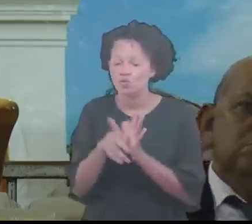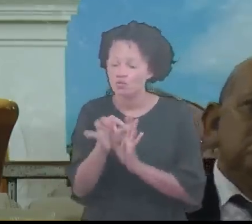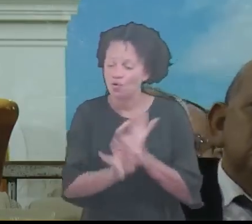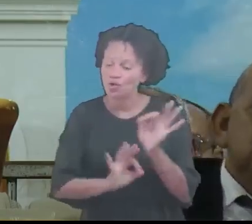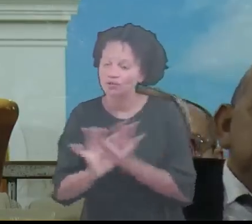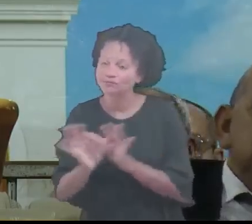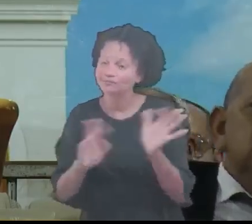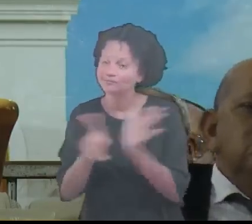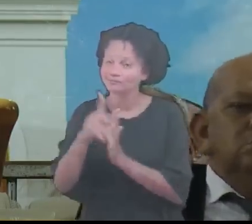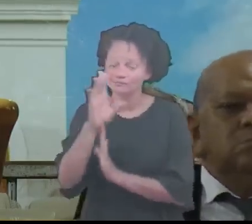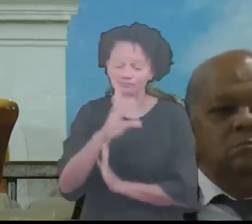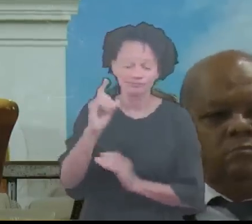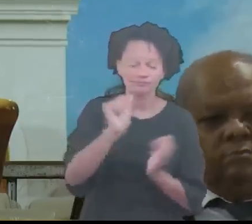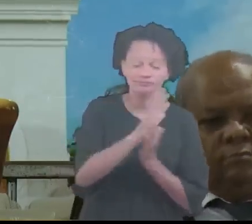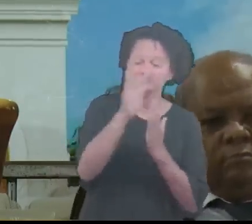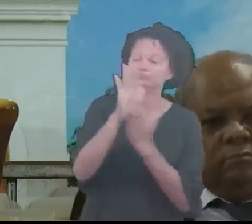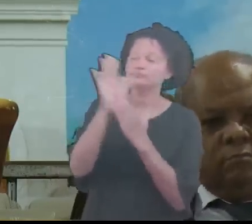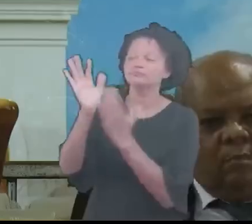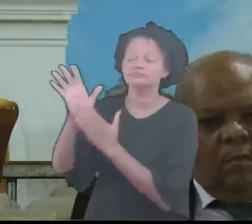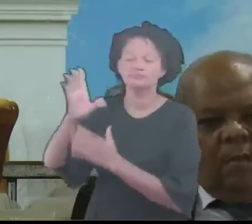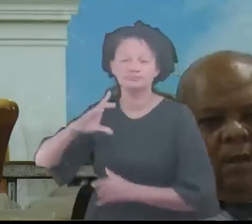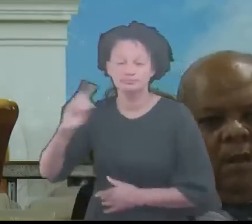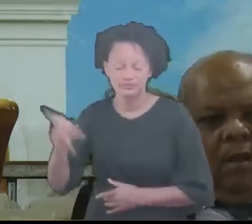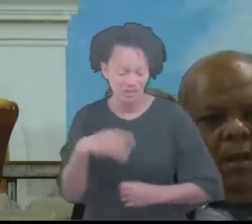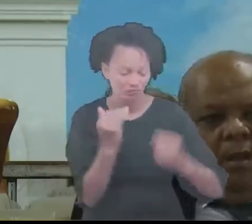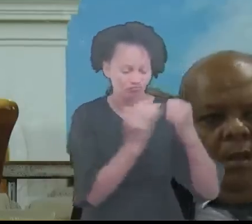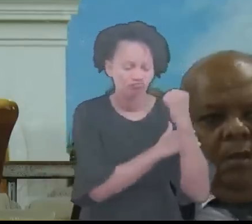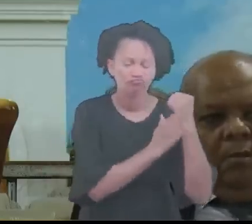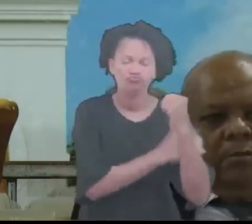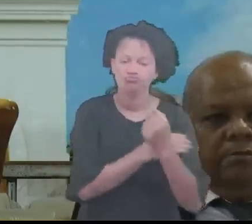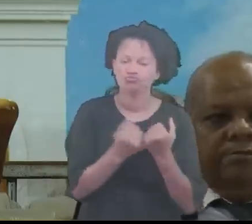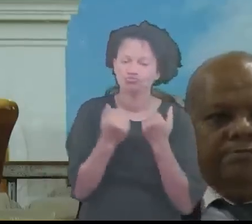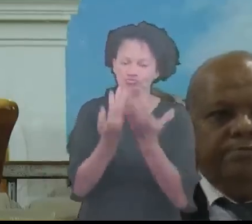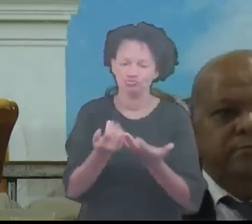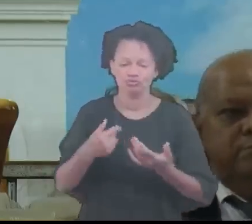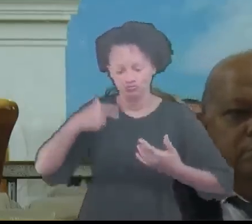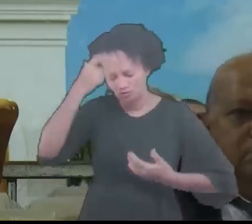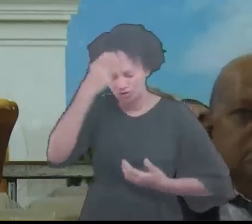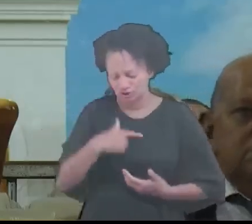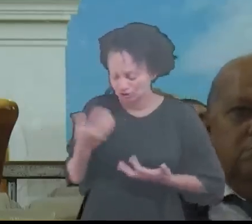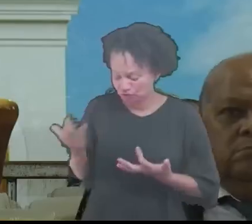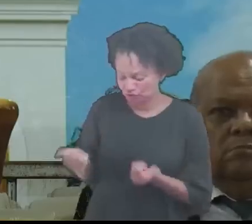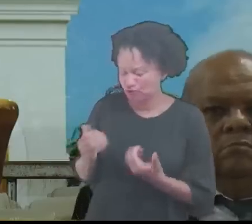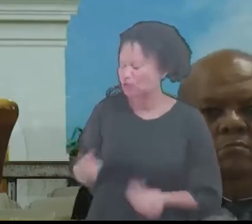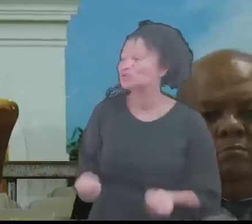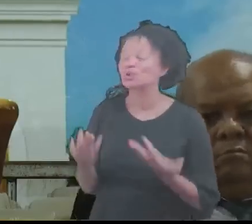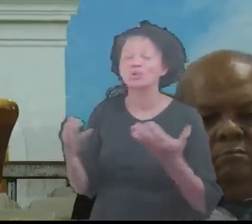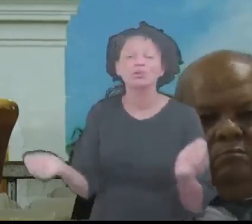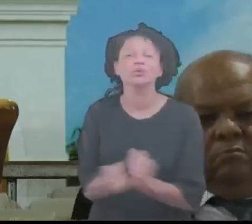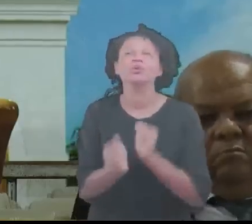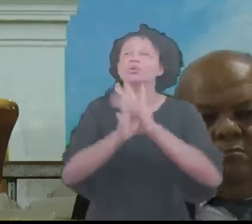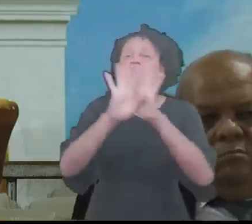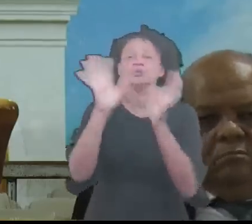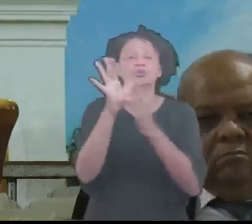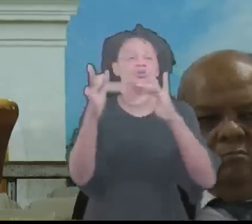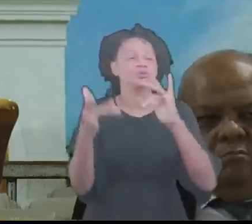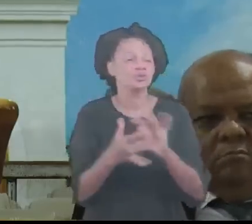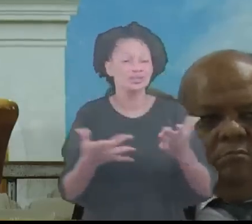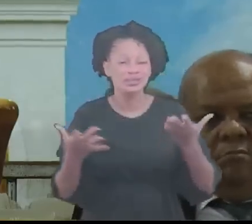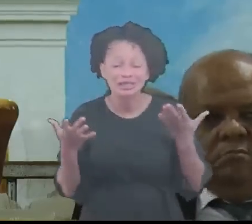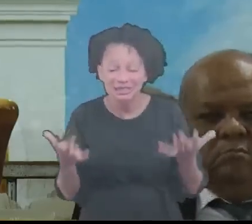Deus. Louvado seja Deus, a sua força, a sua juventude. Eu dou glória a Jesus,